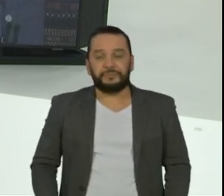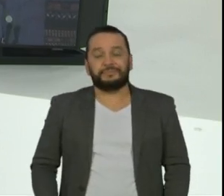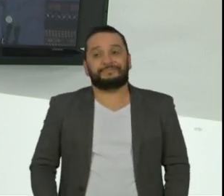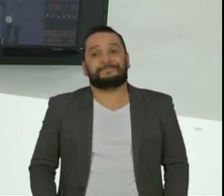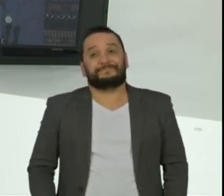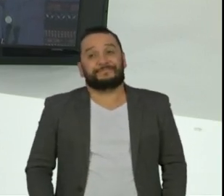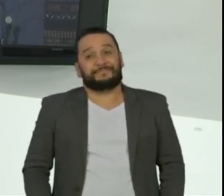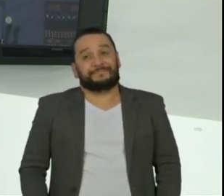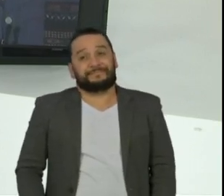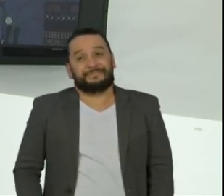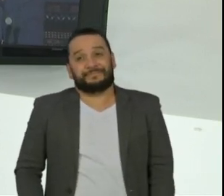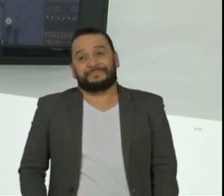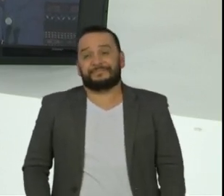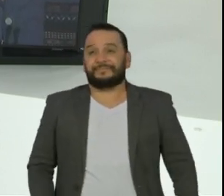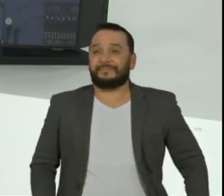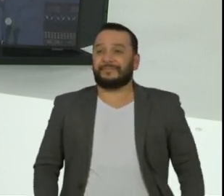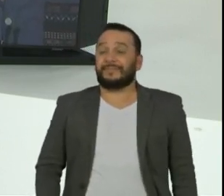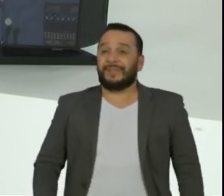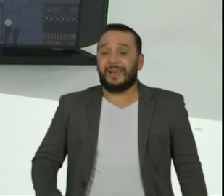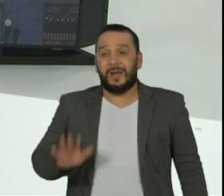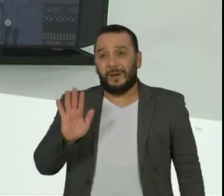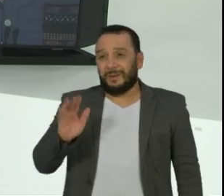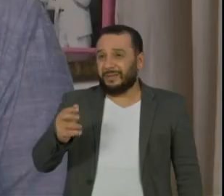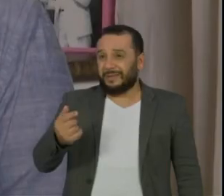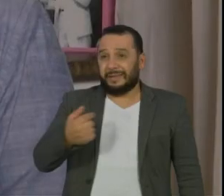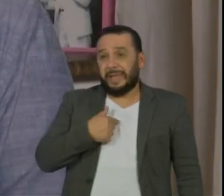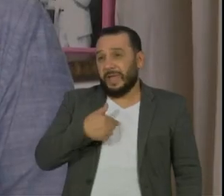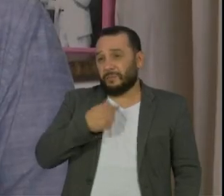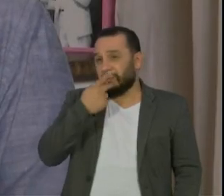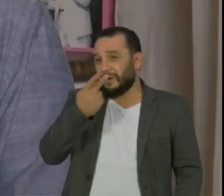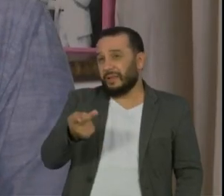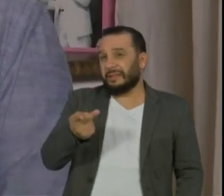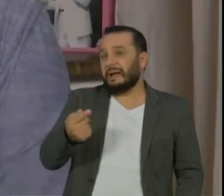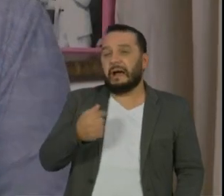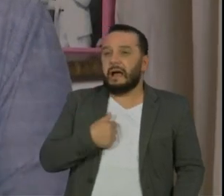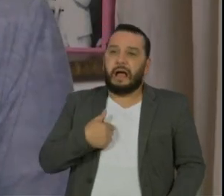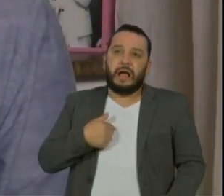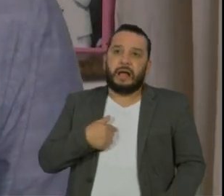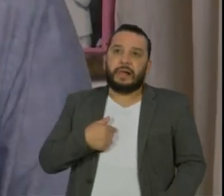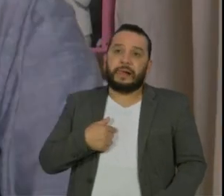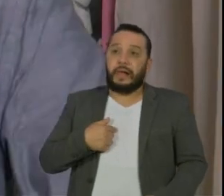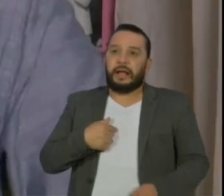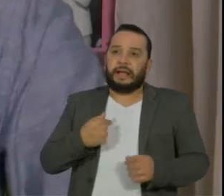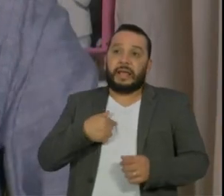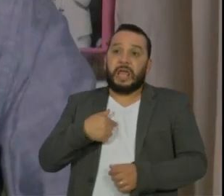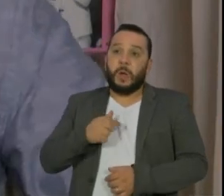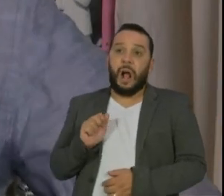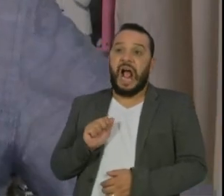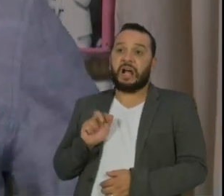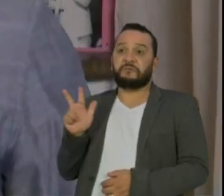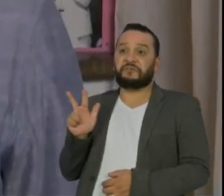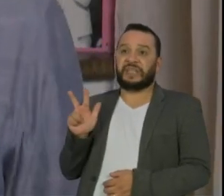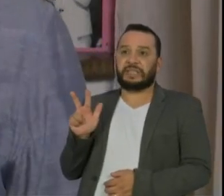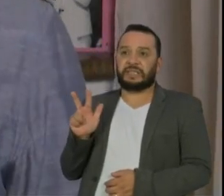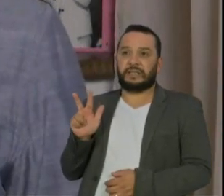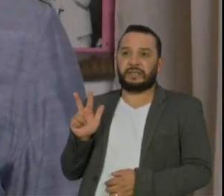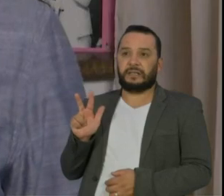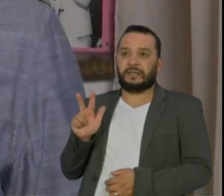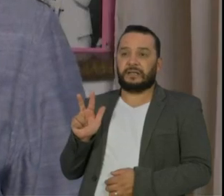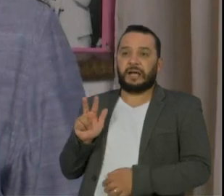Olha, eu não me sinto na posição de validar o humor e de ser uma autoridade, a Anvisa do humor, né? Assim, o Inmetro do